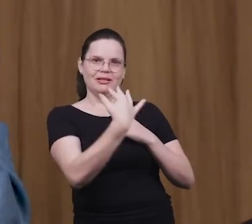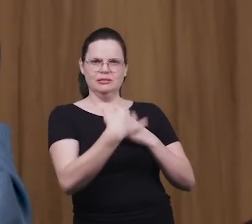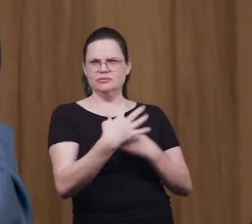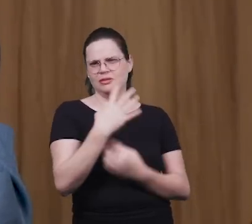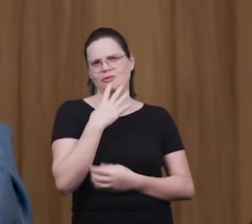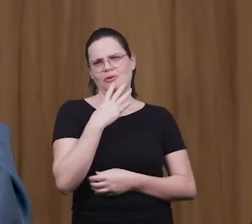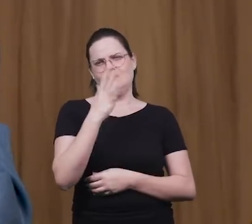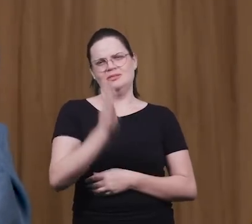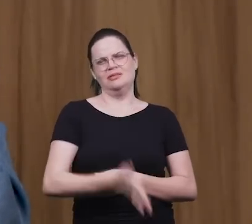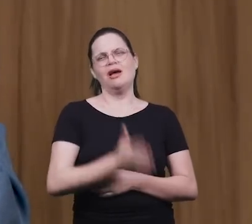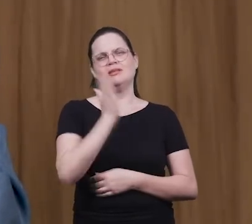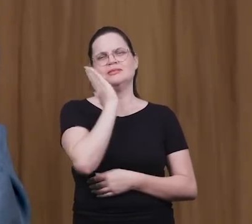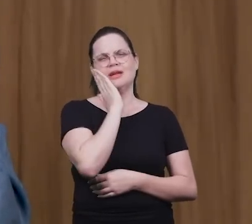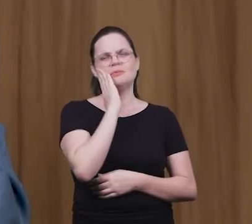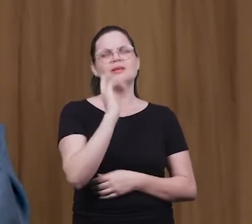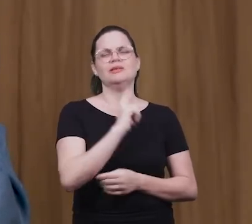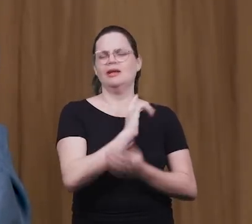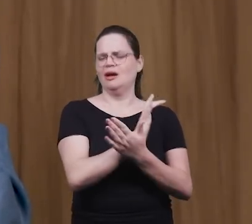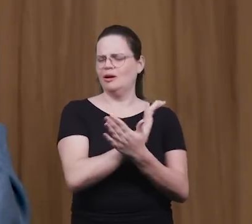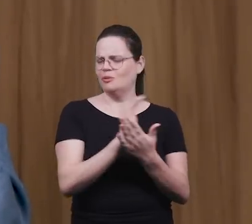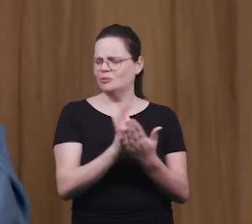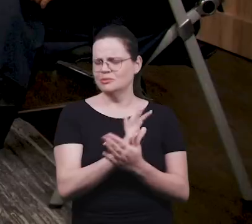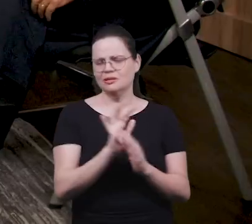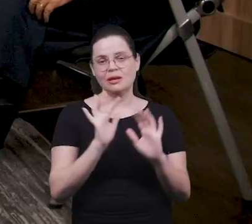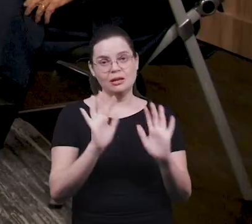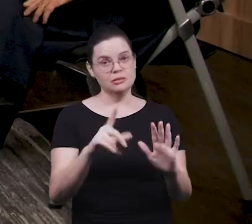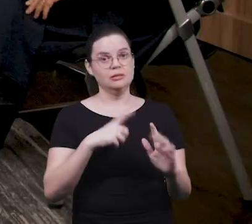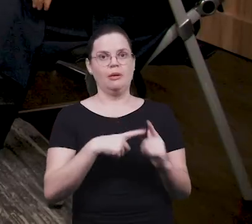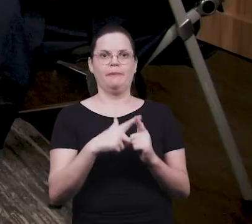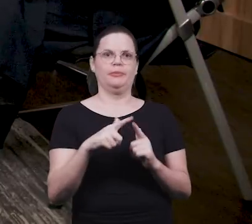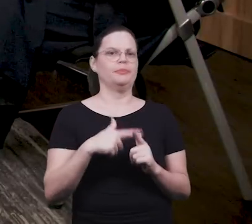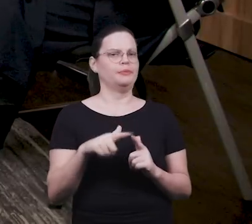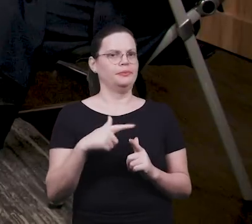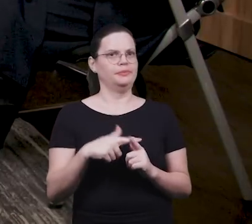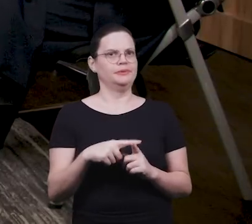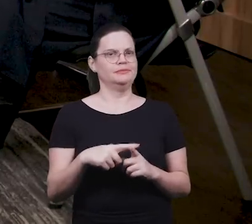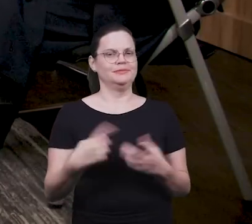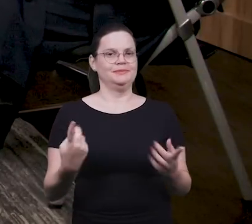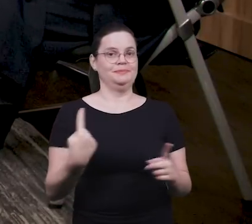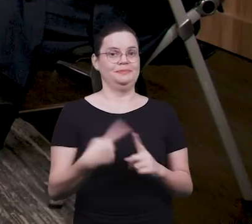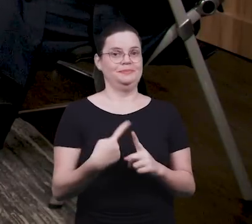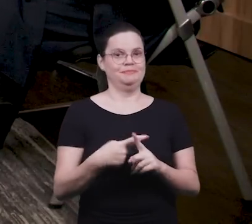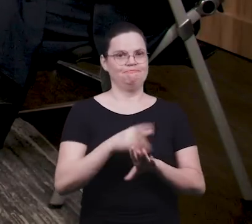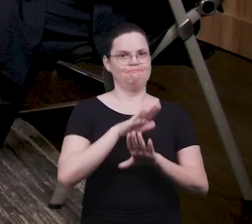problema, porque atrás do homem há um poder que quer